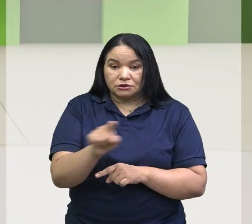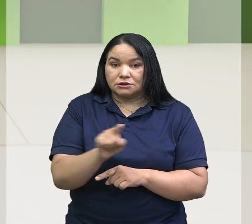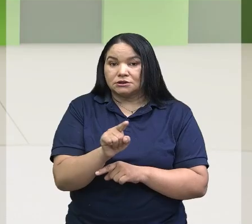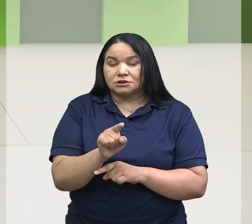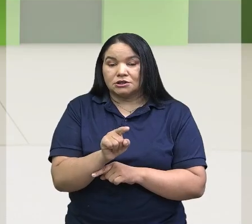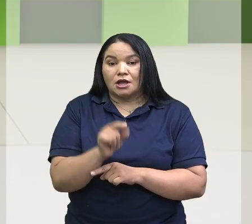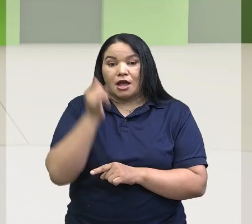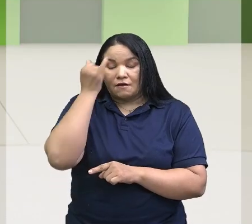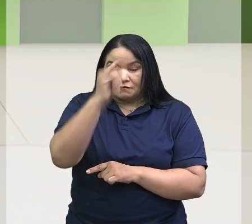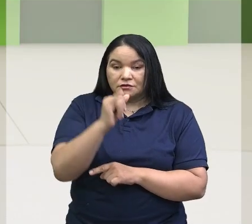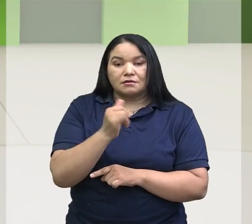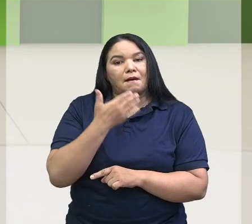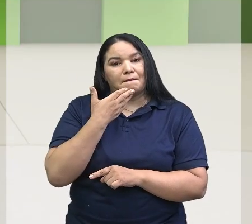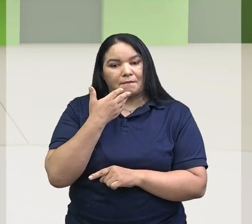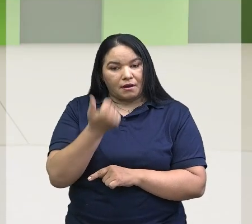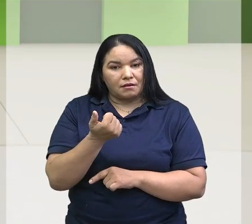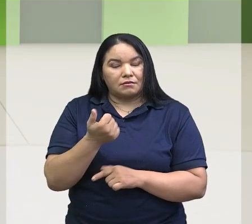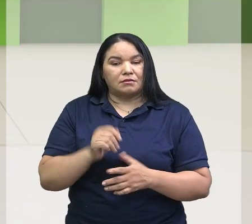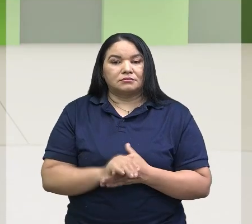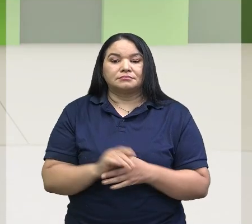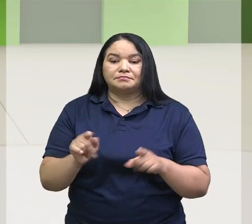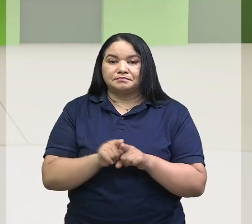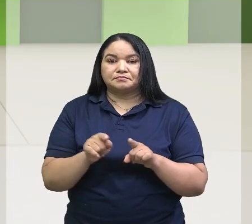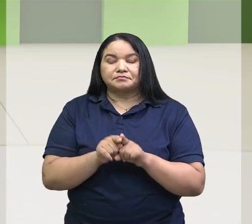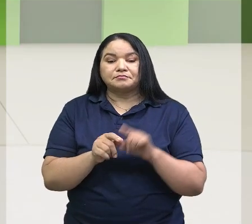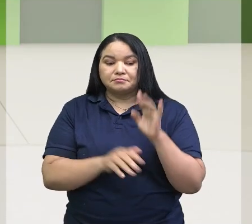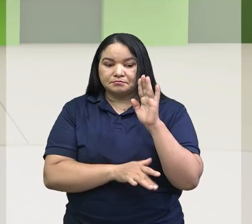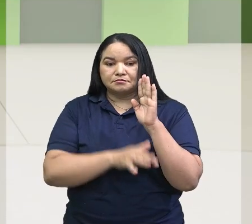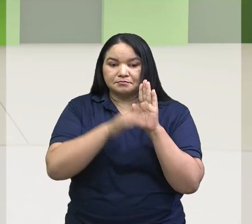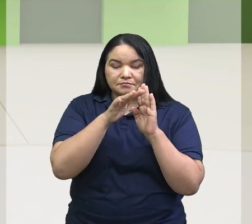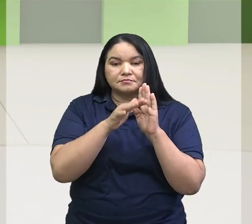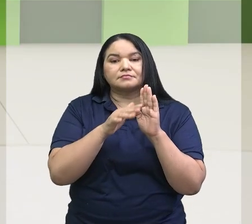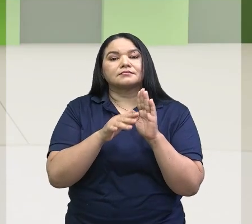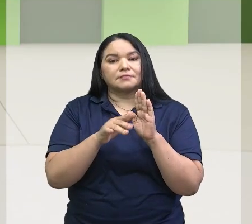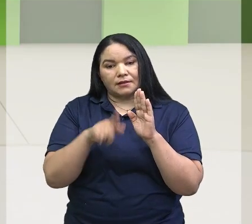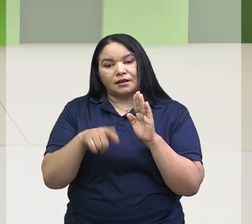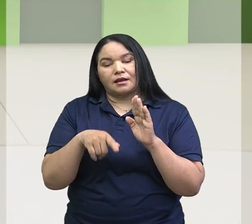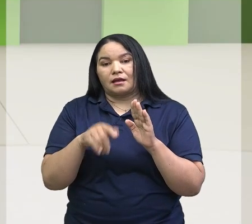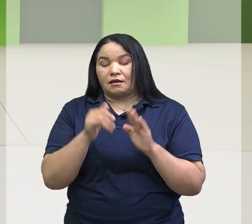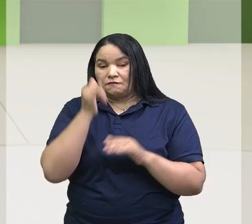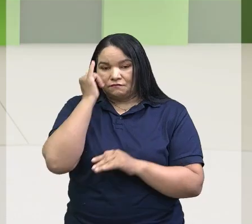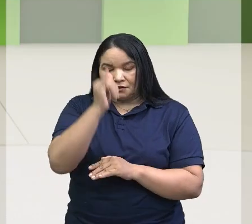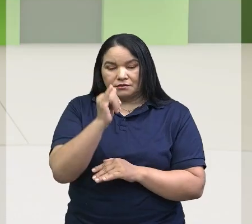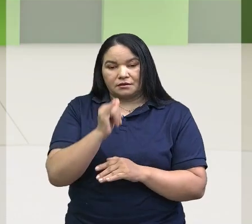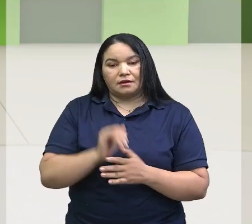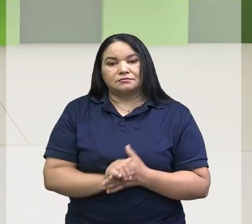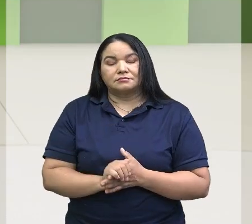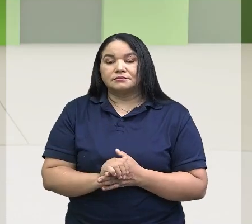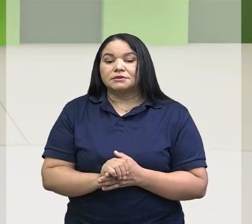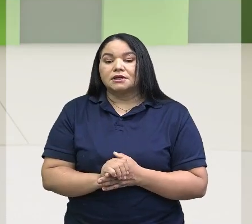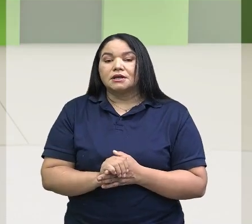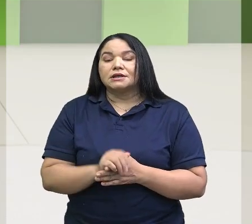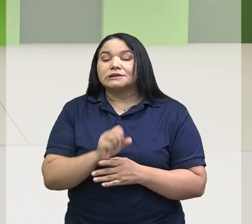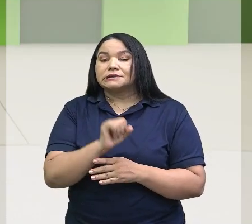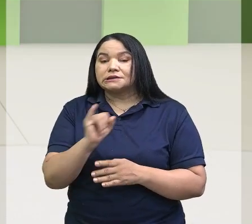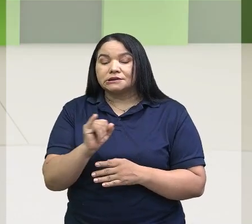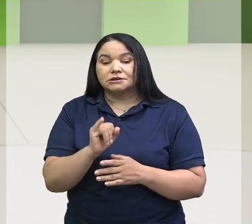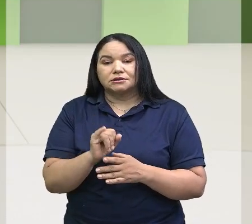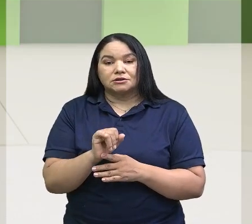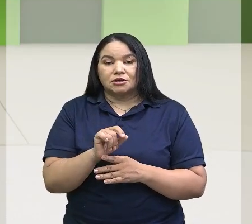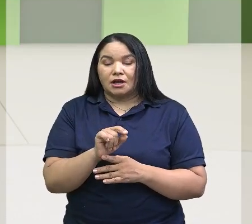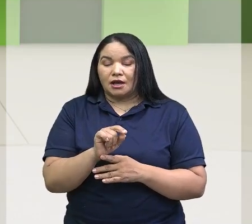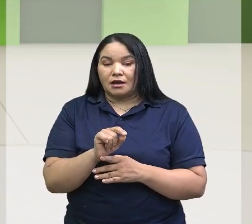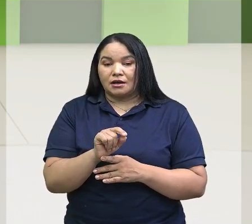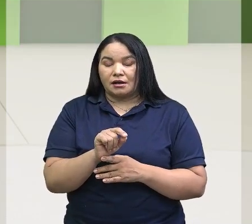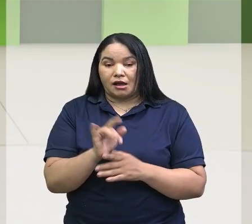essas águas de enchente, né, a água das cheias, por exemplo, é o ideal justamente para que você não